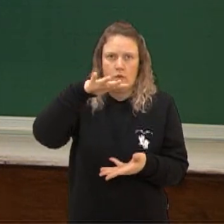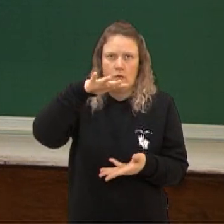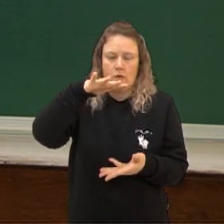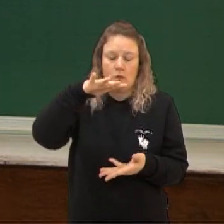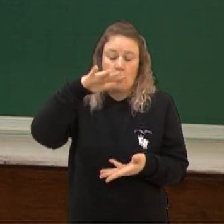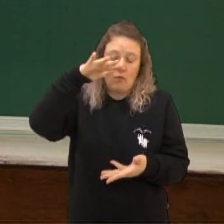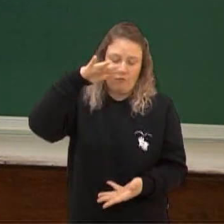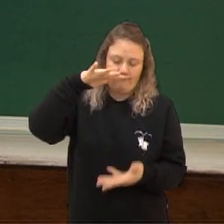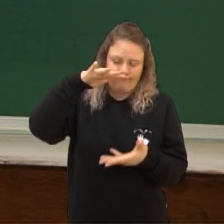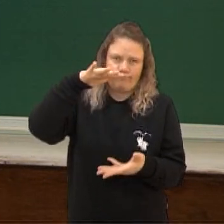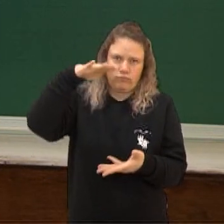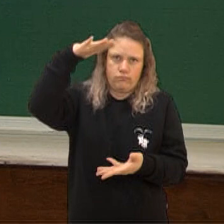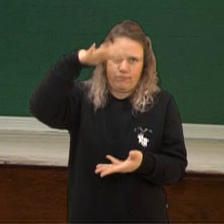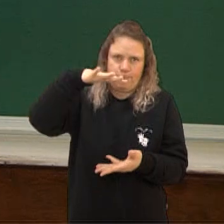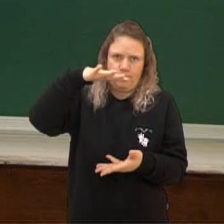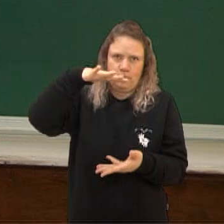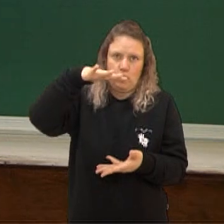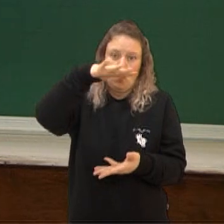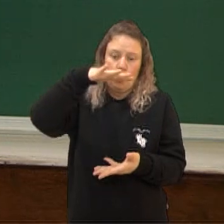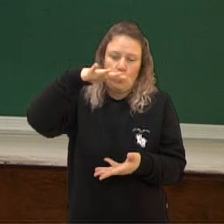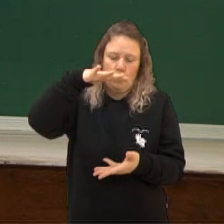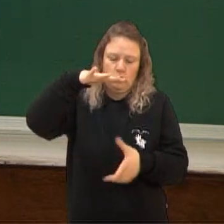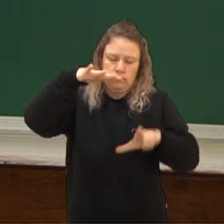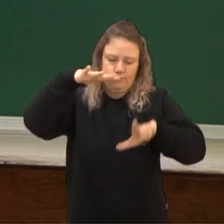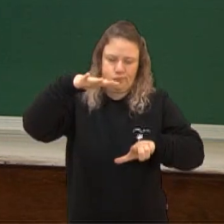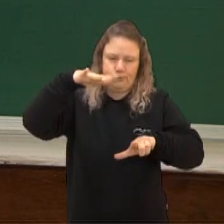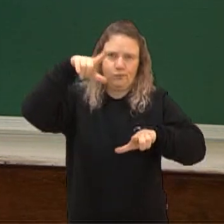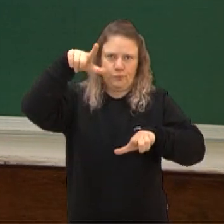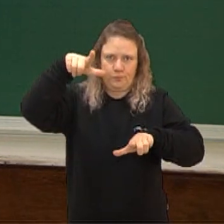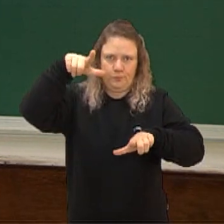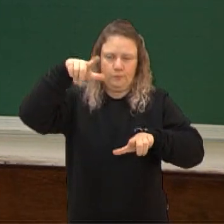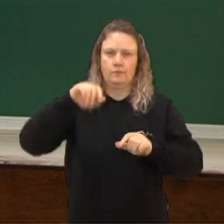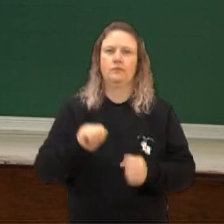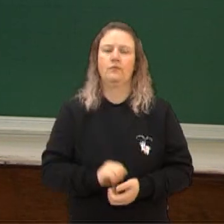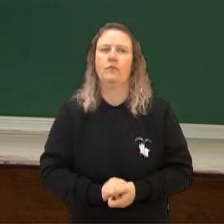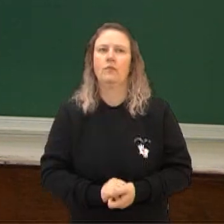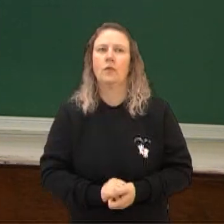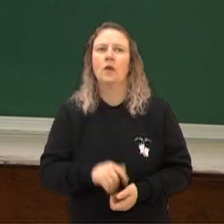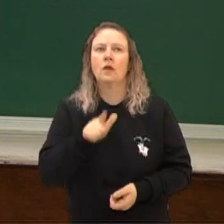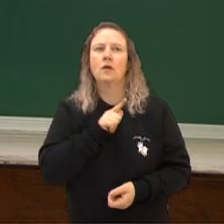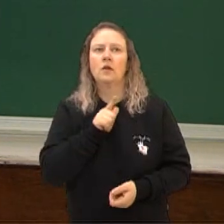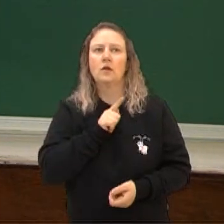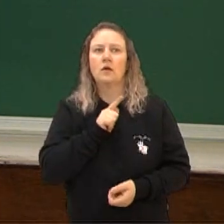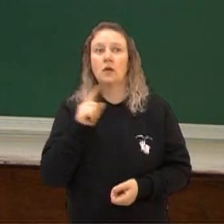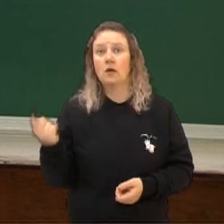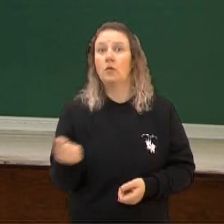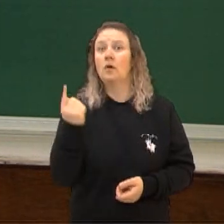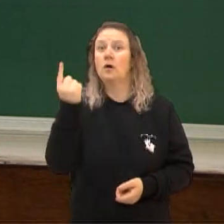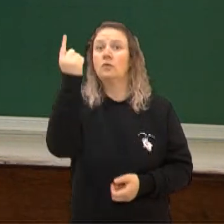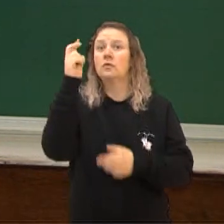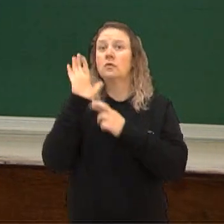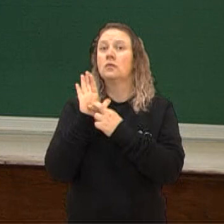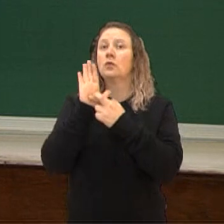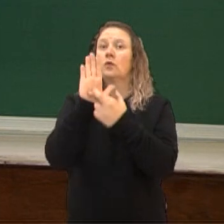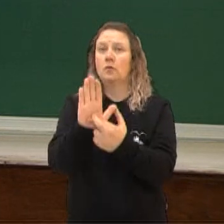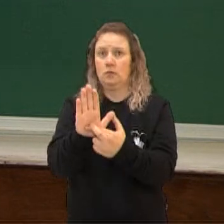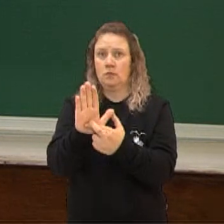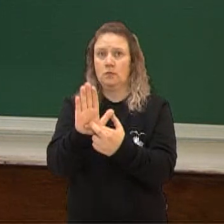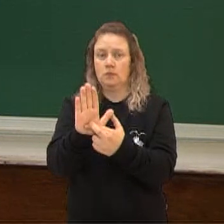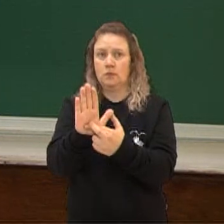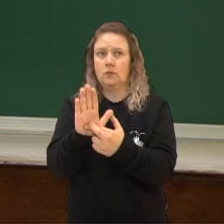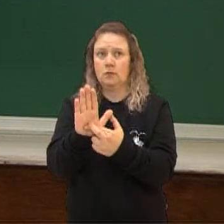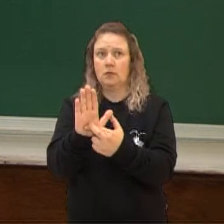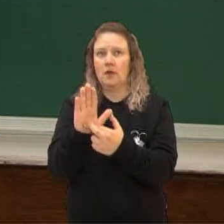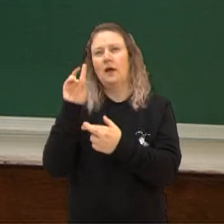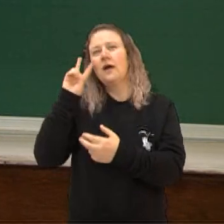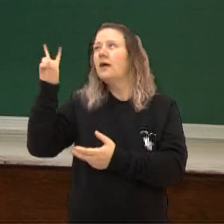plano superior e o plano inferior, que limita essas bases. Então, está aqui a altura representada. Aqui está uma representação